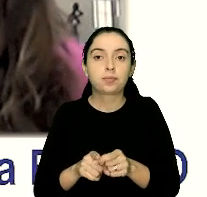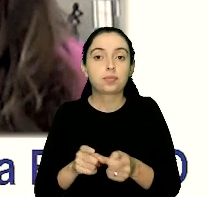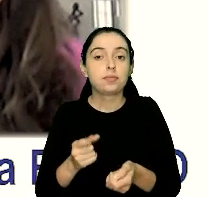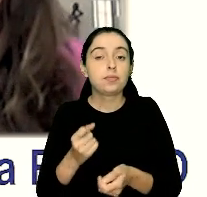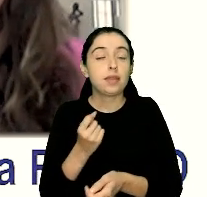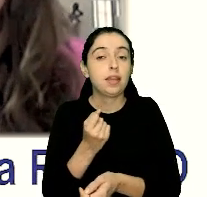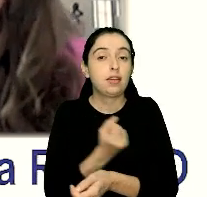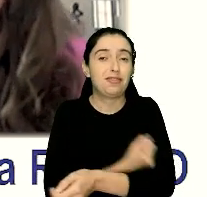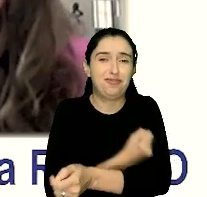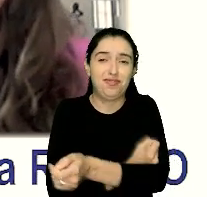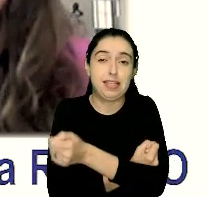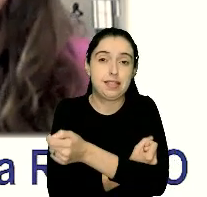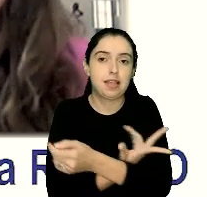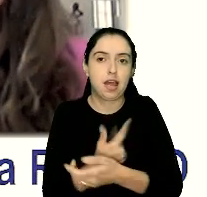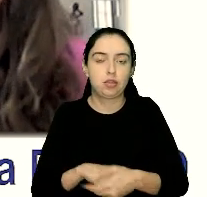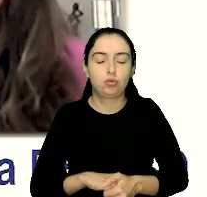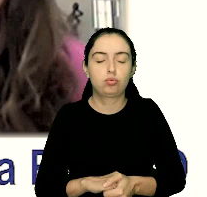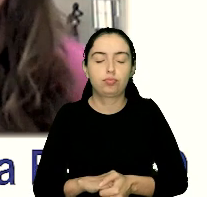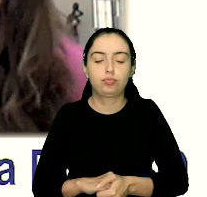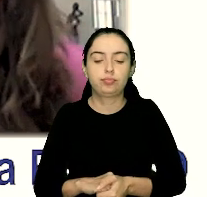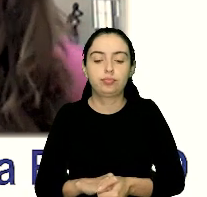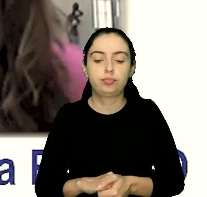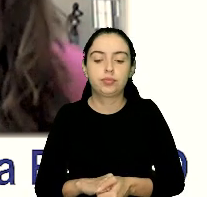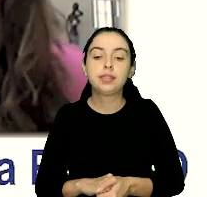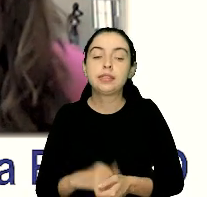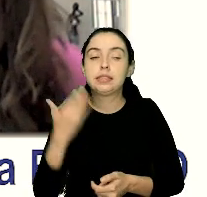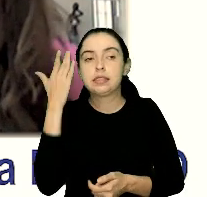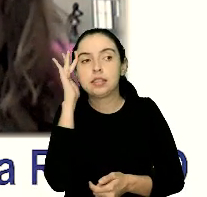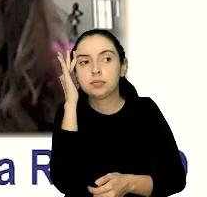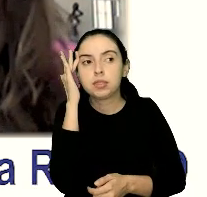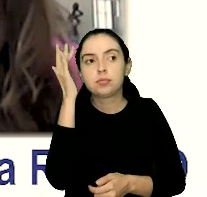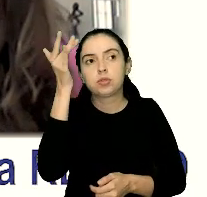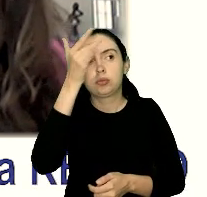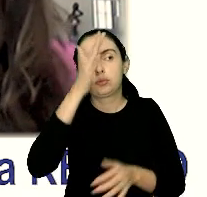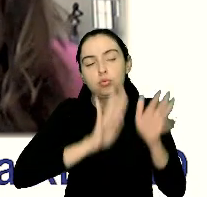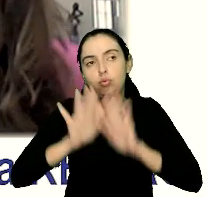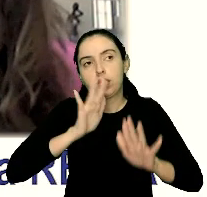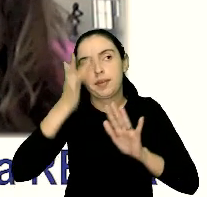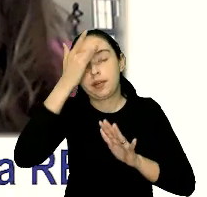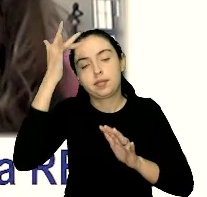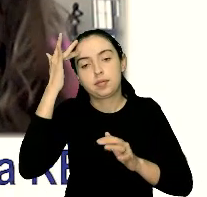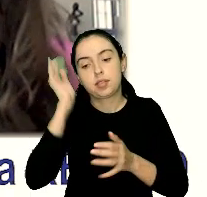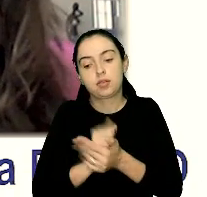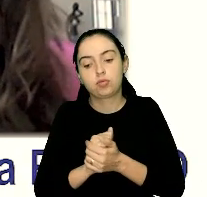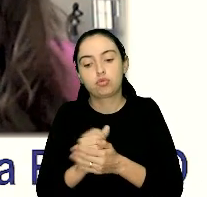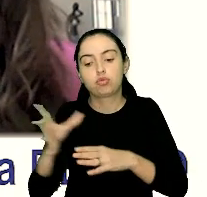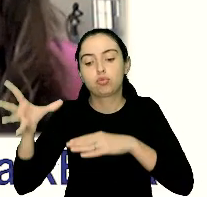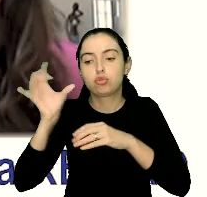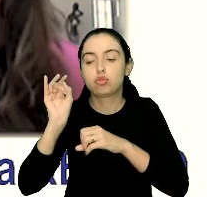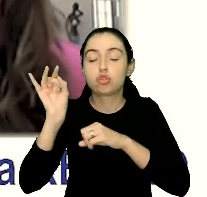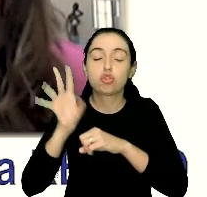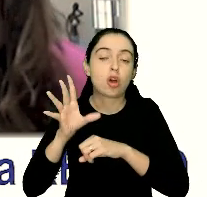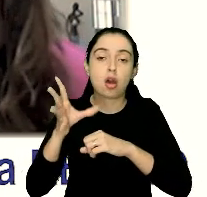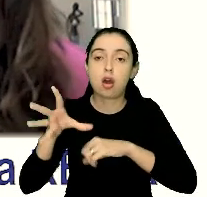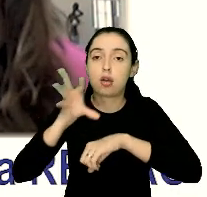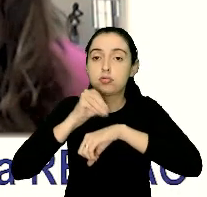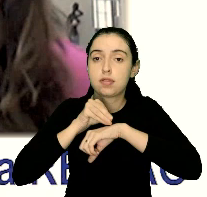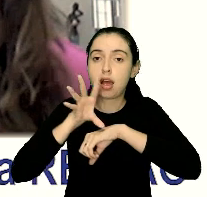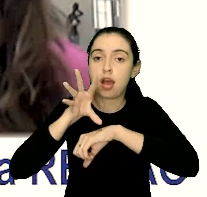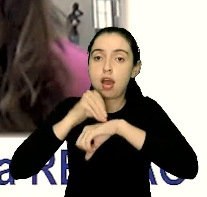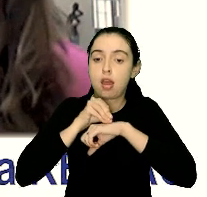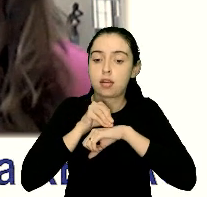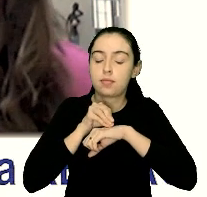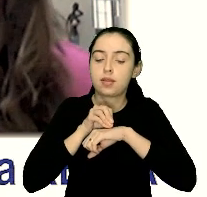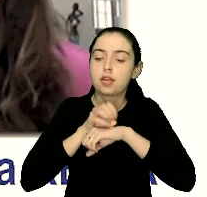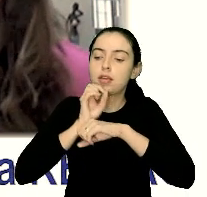Sabemos que os cuidados à saúde mental não se restringem ao acolhimento, tratamento e encaminhamento para a rede especializada.